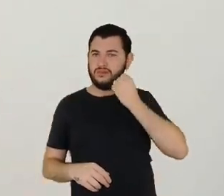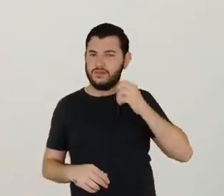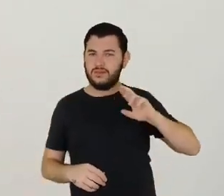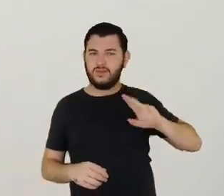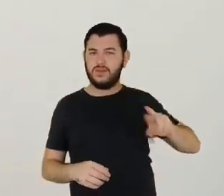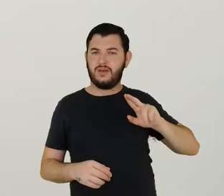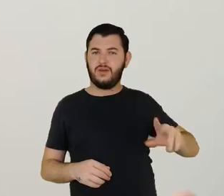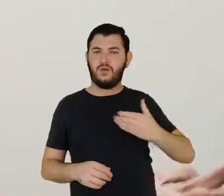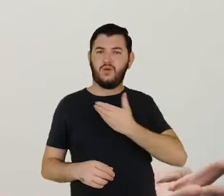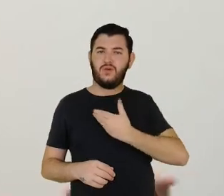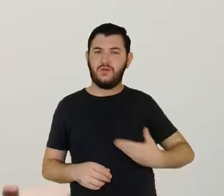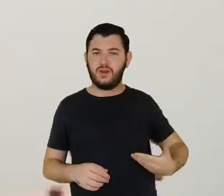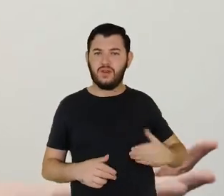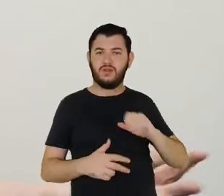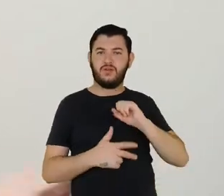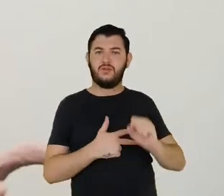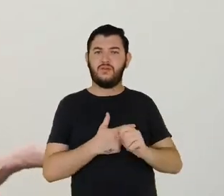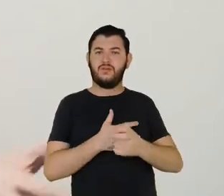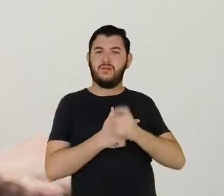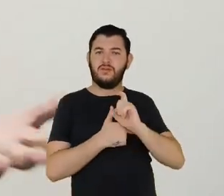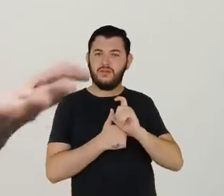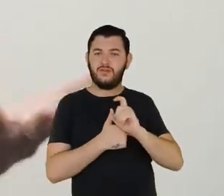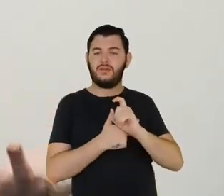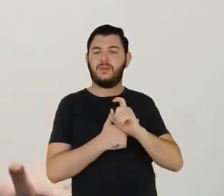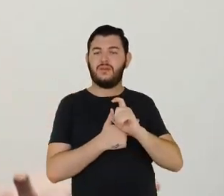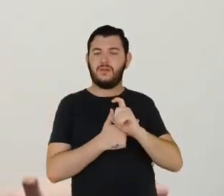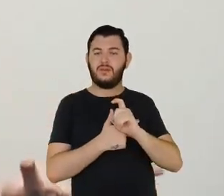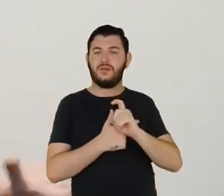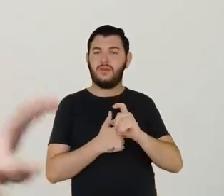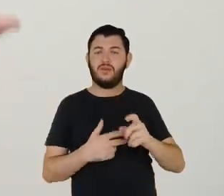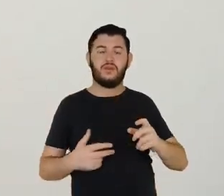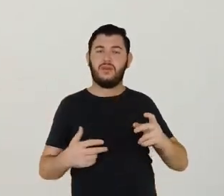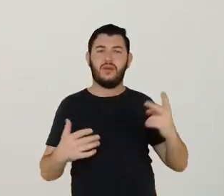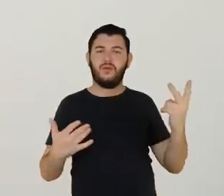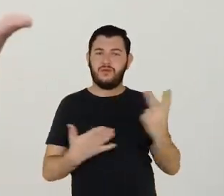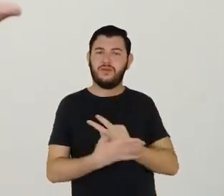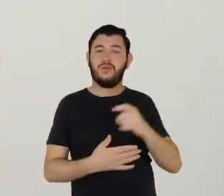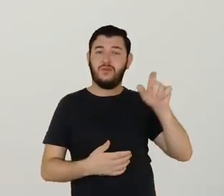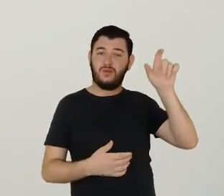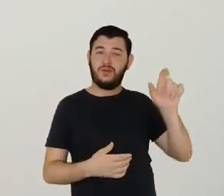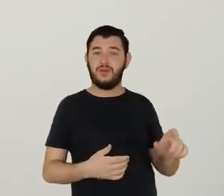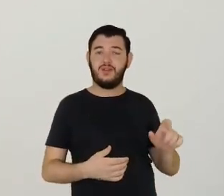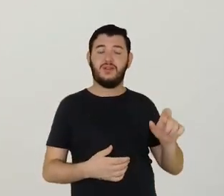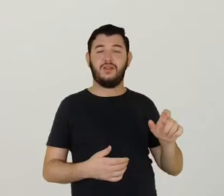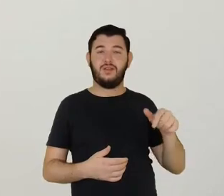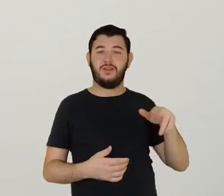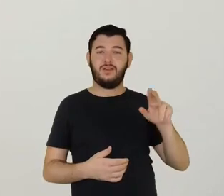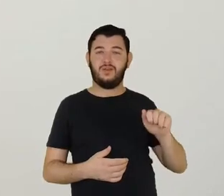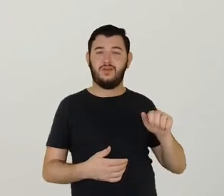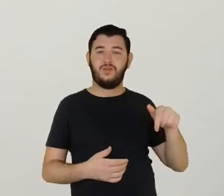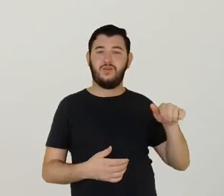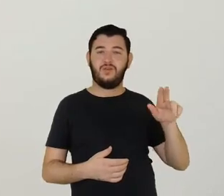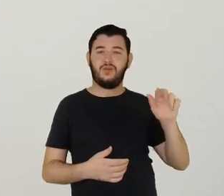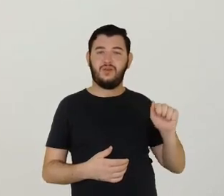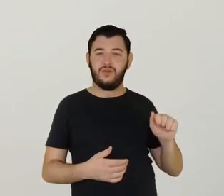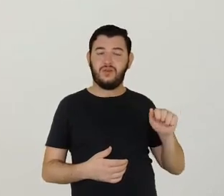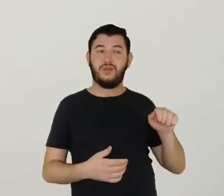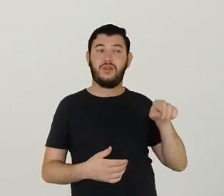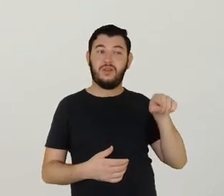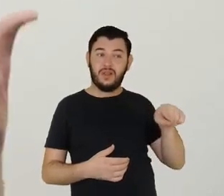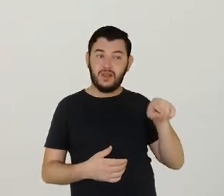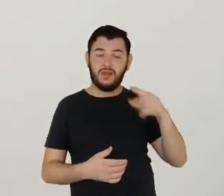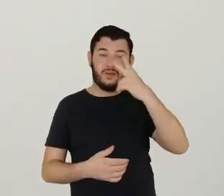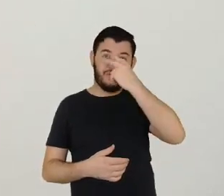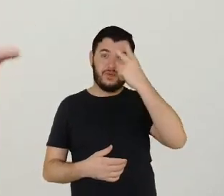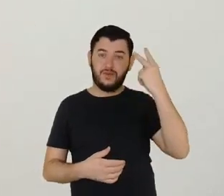mesma coisa que aconteceu com o Quaquá. O Quaquá chega aqui e são 540. Lá ele é o prefeito, lá ele decide e bota a coisa para funcionar. E